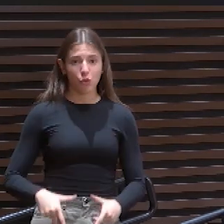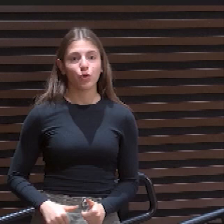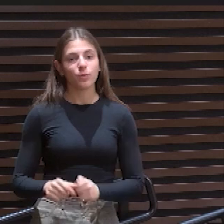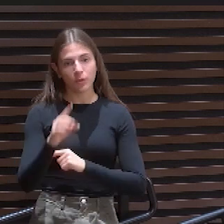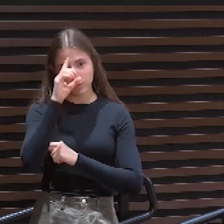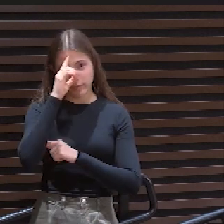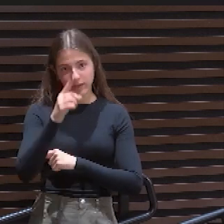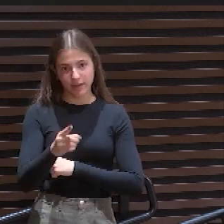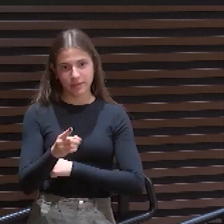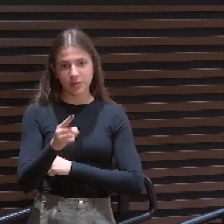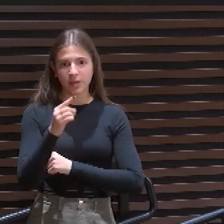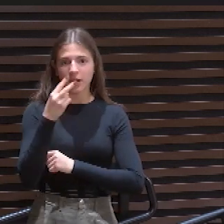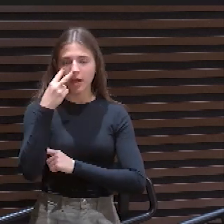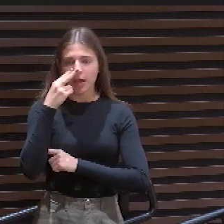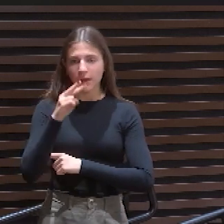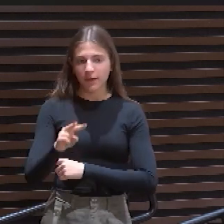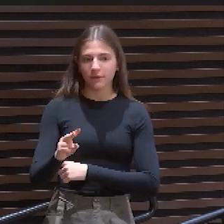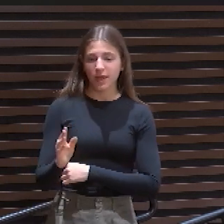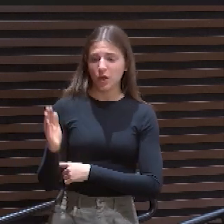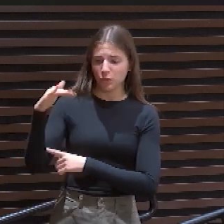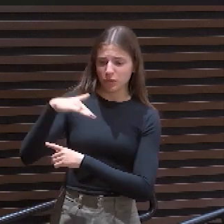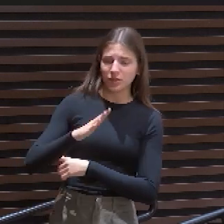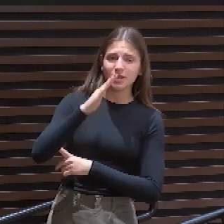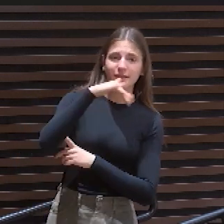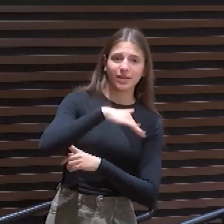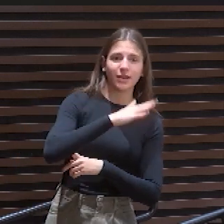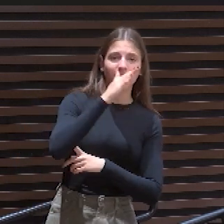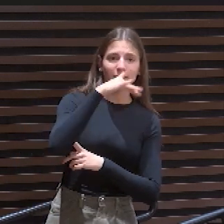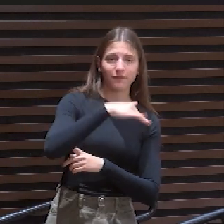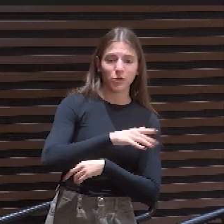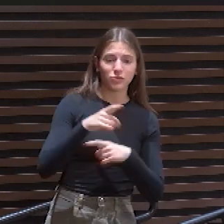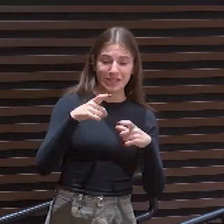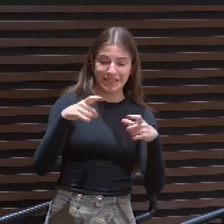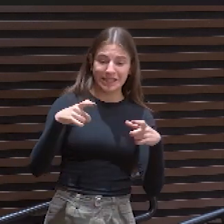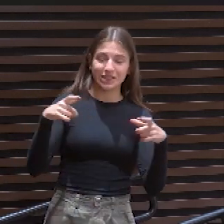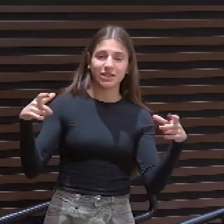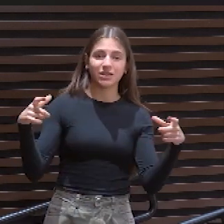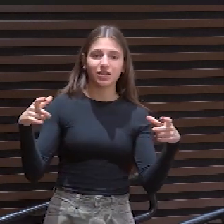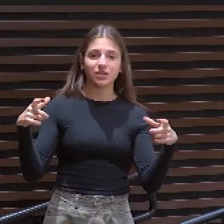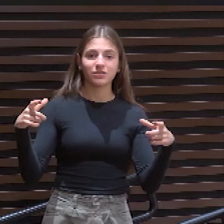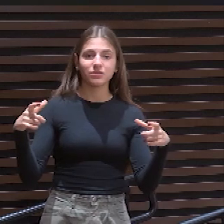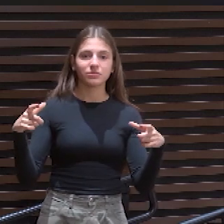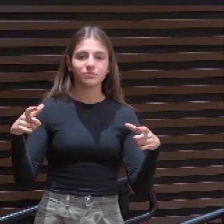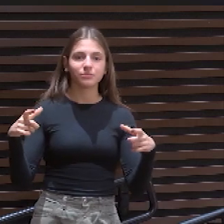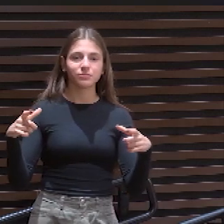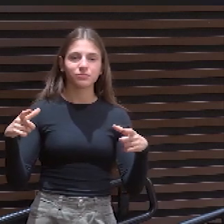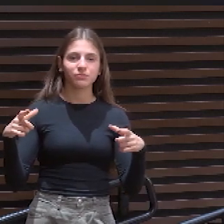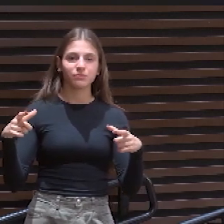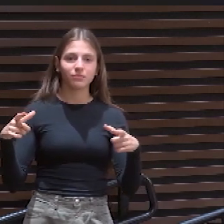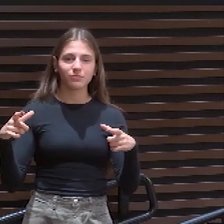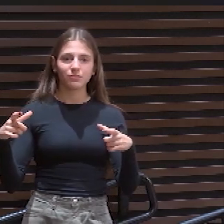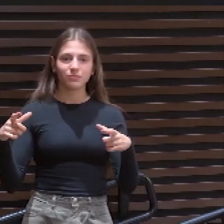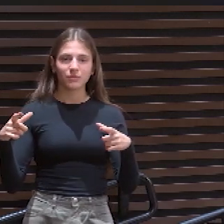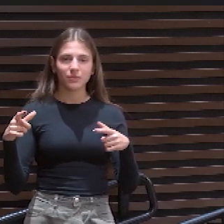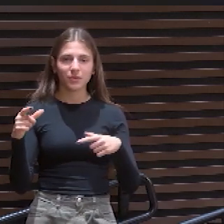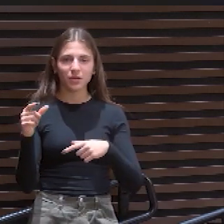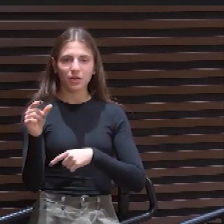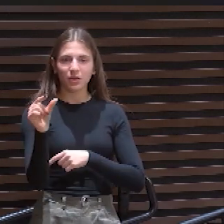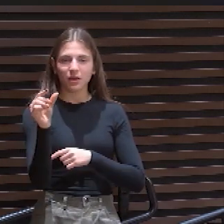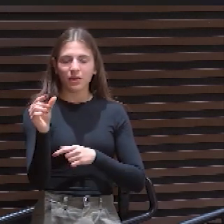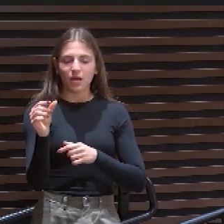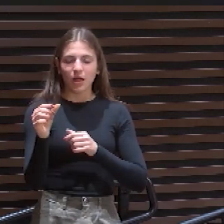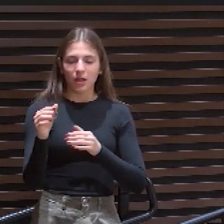os navios que, sendo tão grandes e batidos de rijos ventos por um pequeníssimo